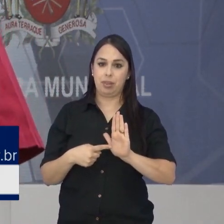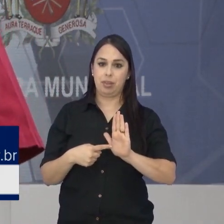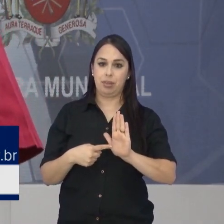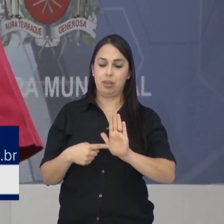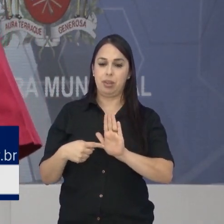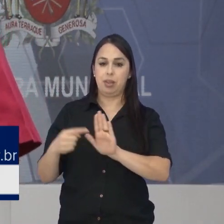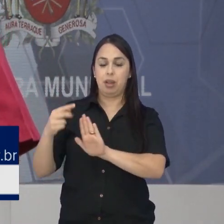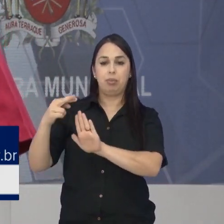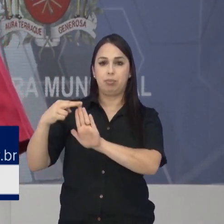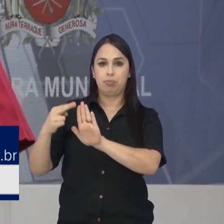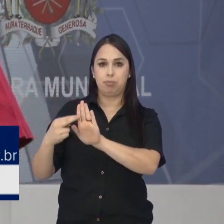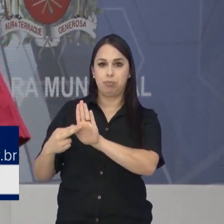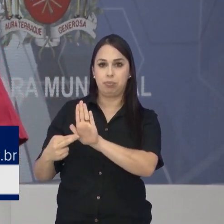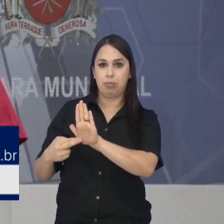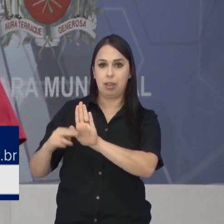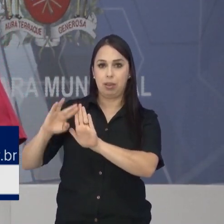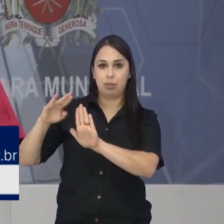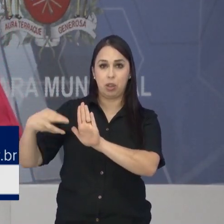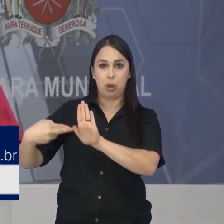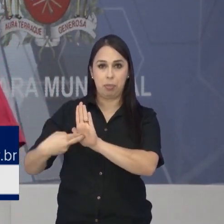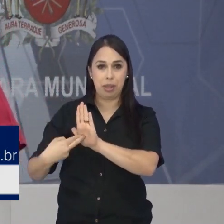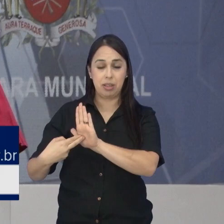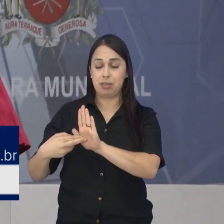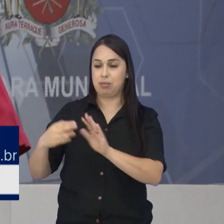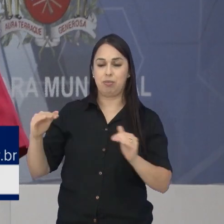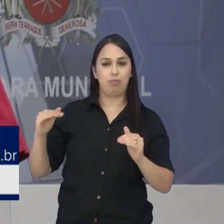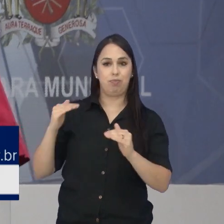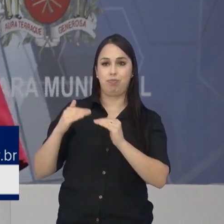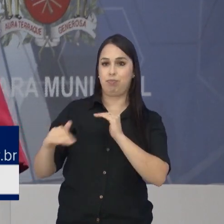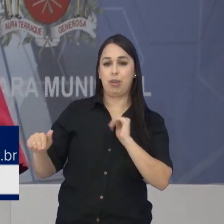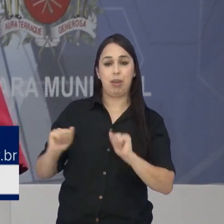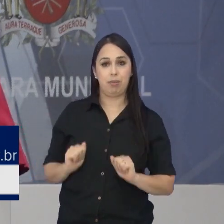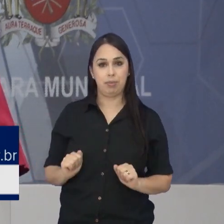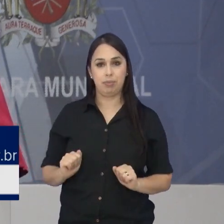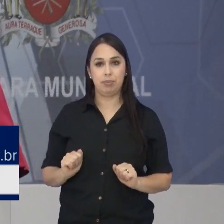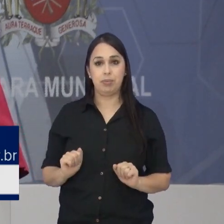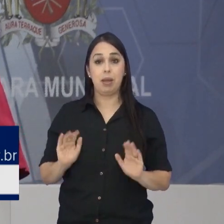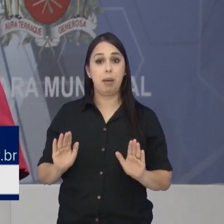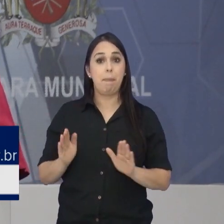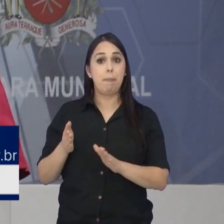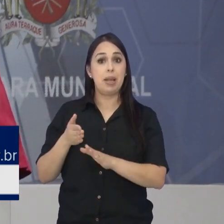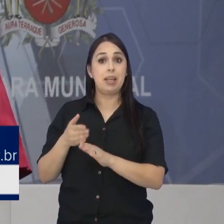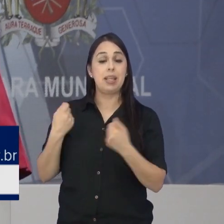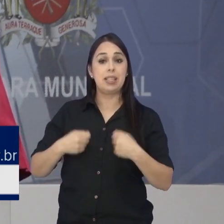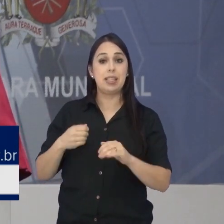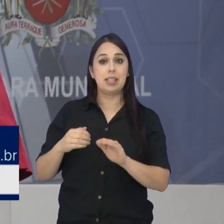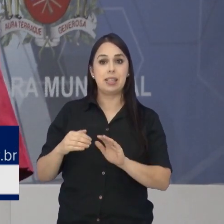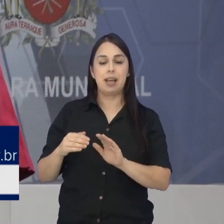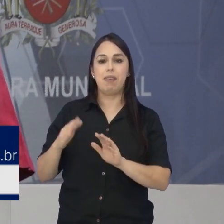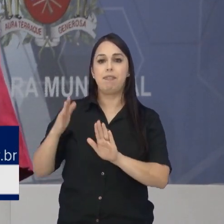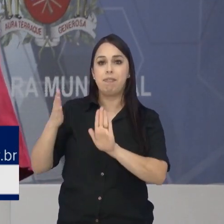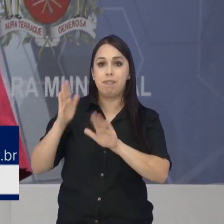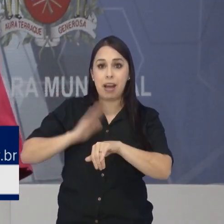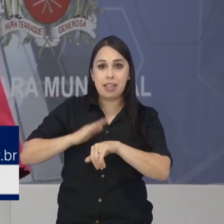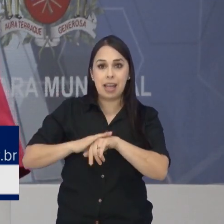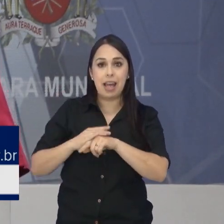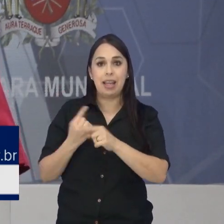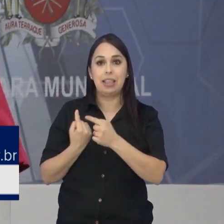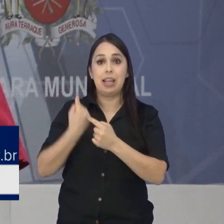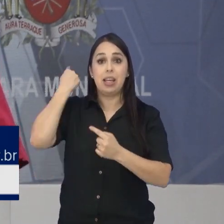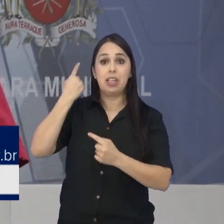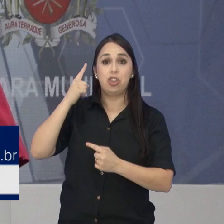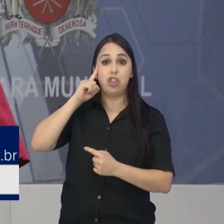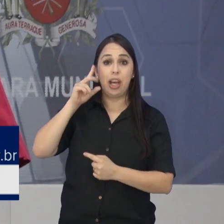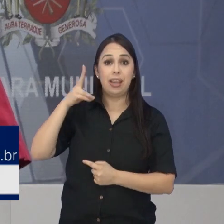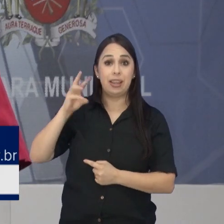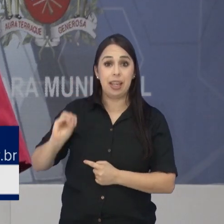antirregimental, é um projeto que fura o regimento, e detalhe, isso tinha que ser cumprido até o dia 30 de novembro, hoje já é o